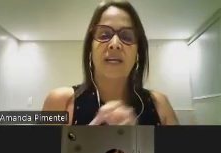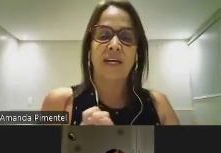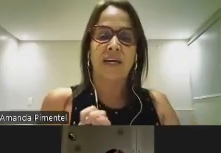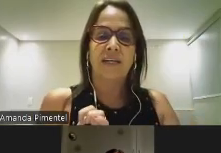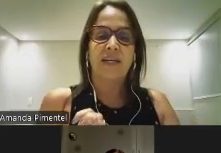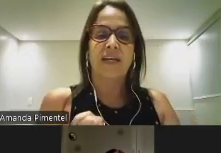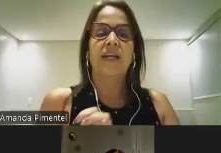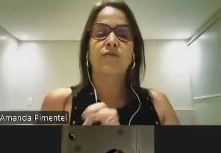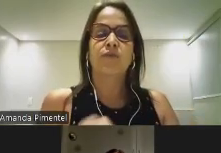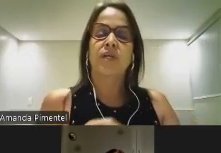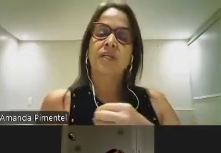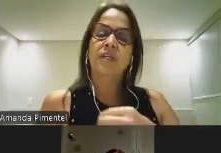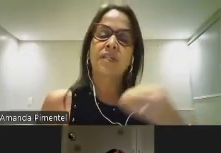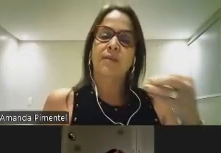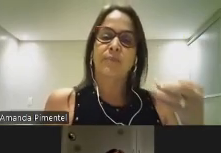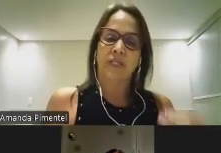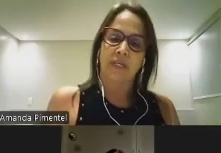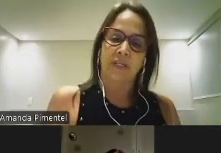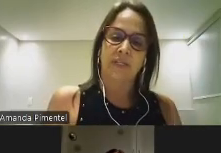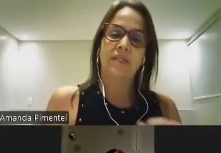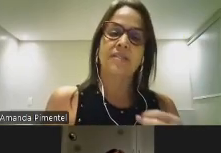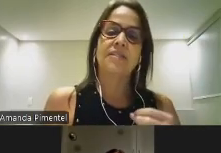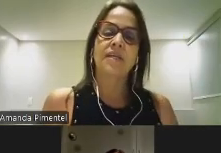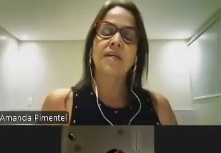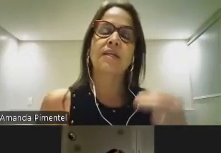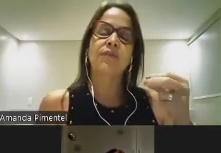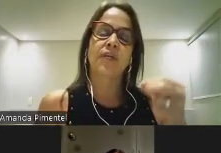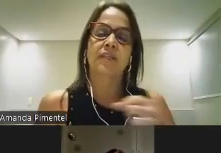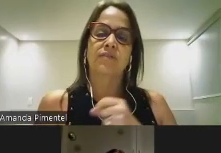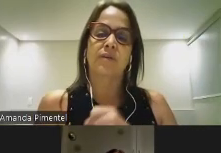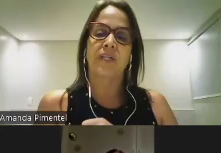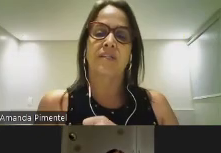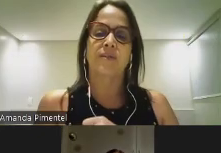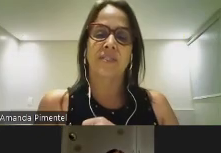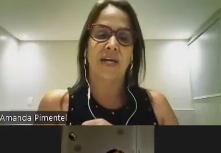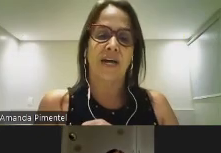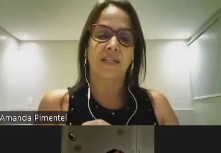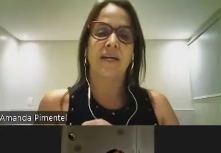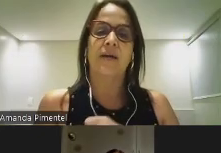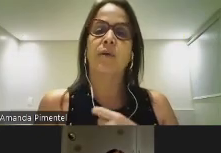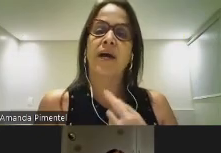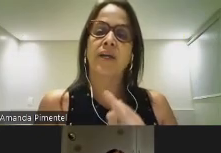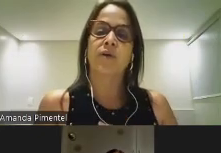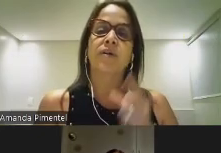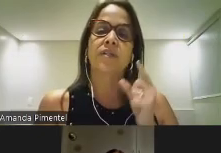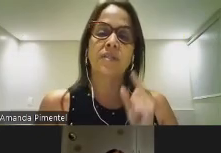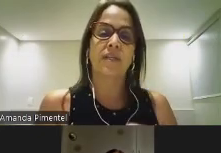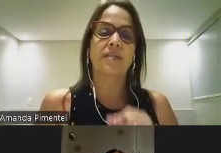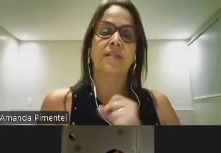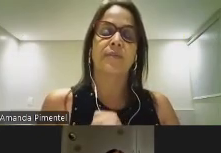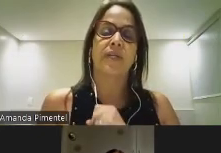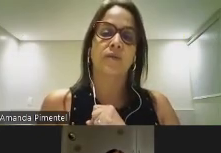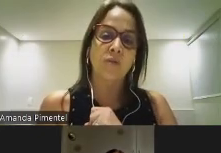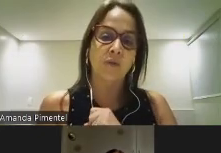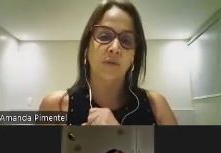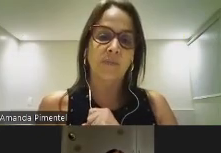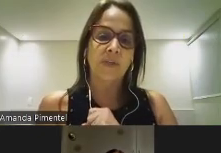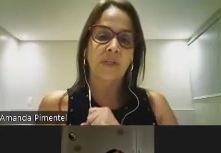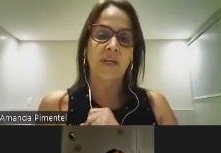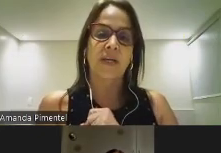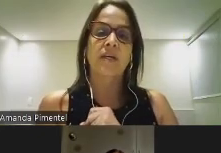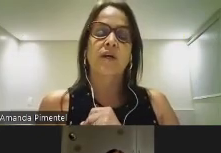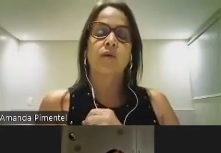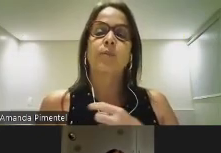A apneia, ela foi independente e significativamente associada a uma maior incidência de apneia do